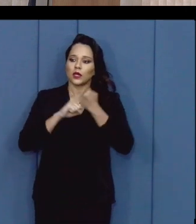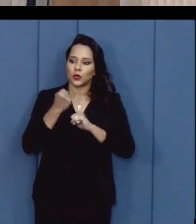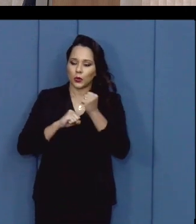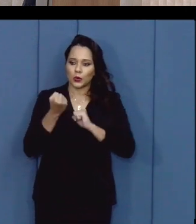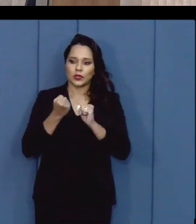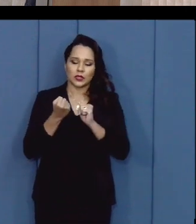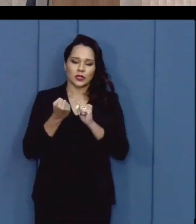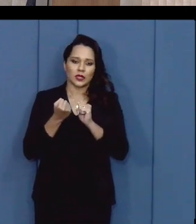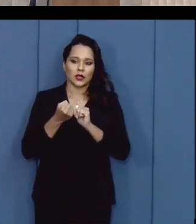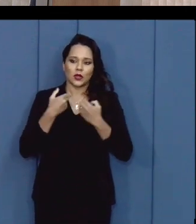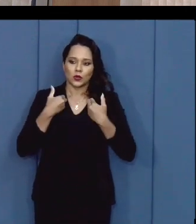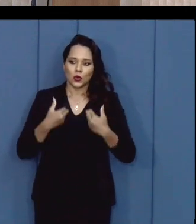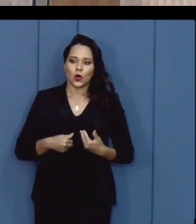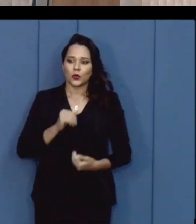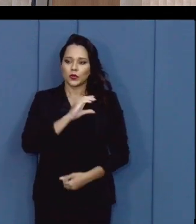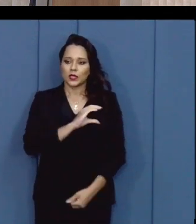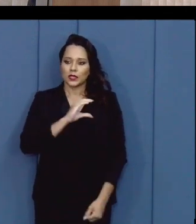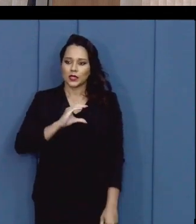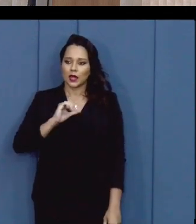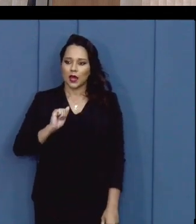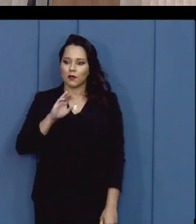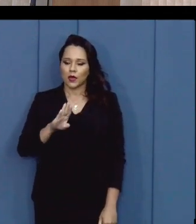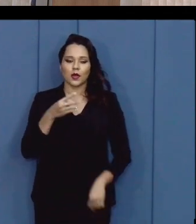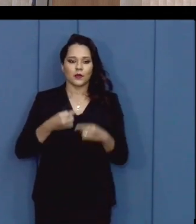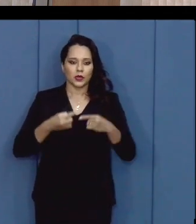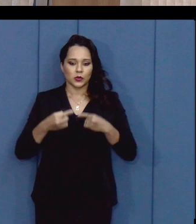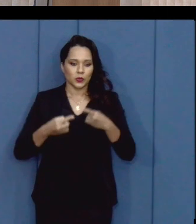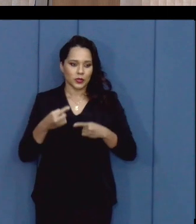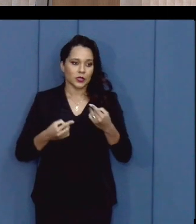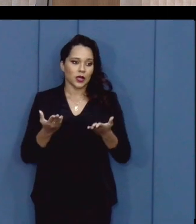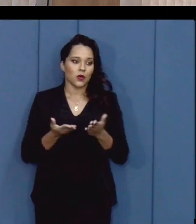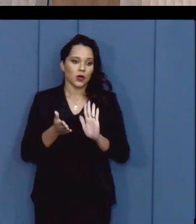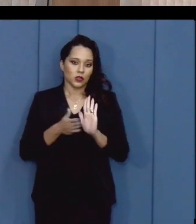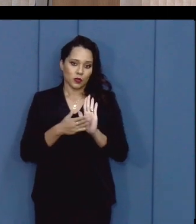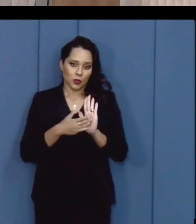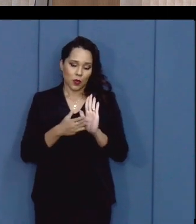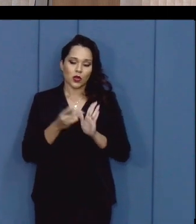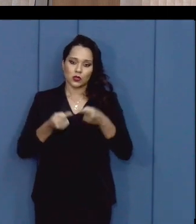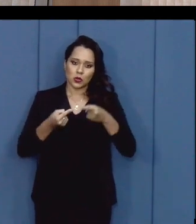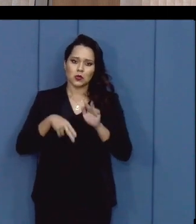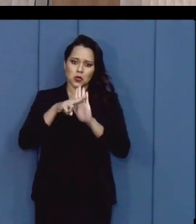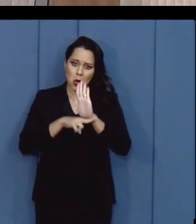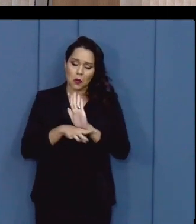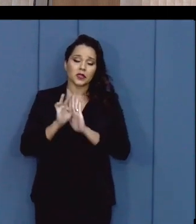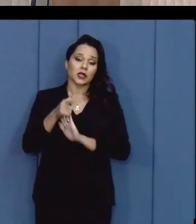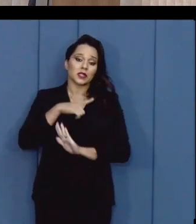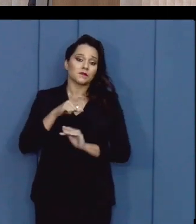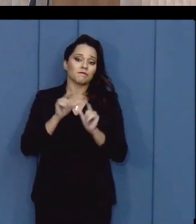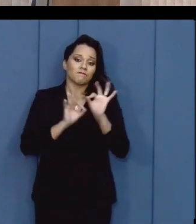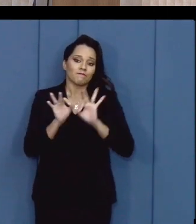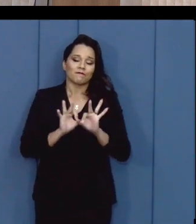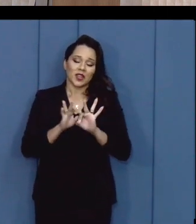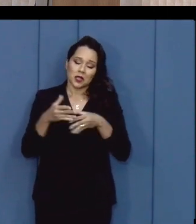indústria no corpo do CCAB, né, para discussão de propostas, discussão de normas que estão sendo